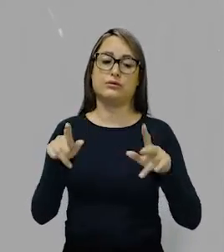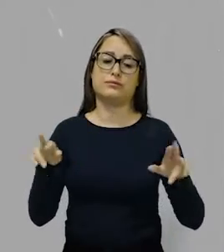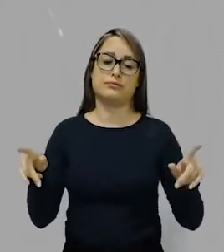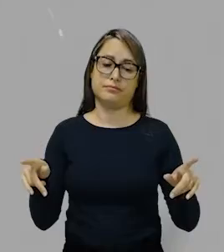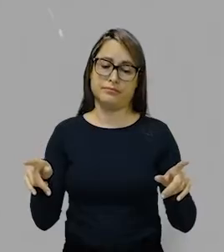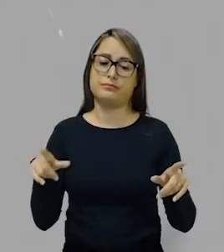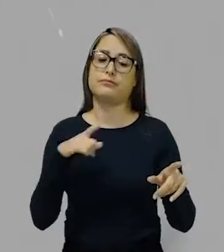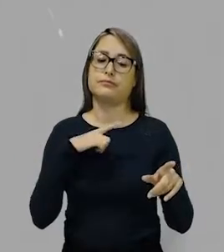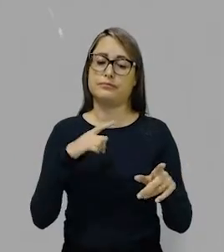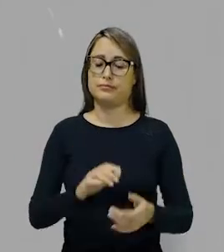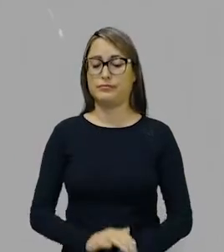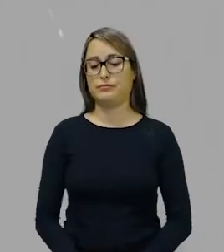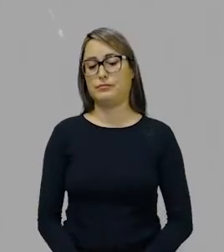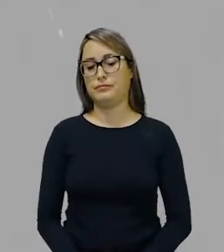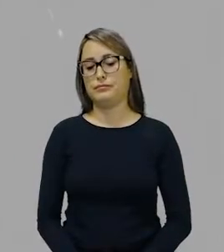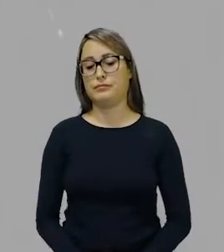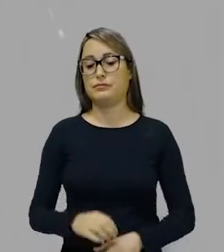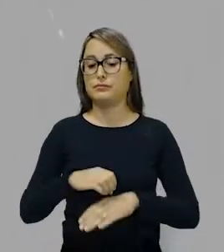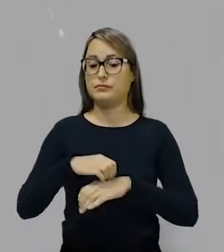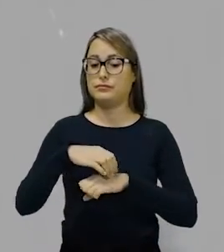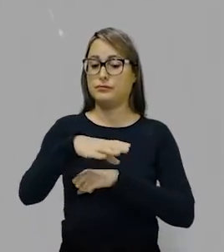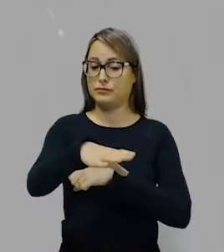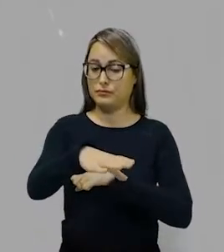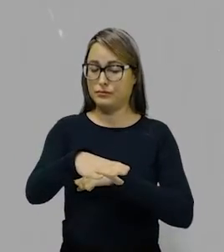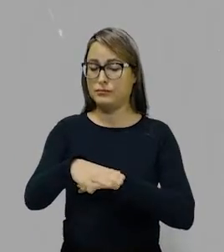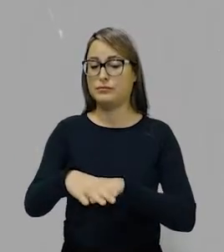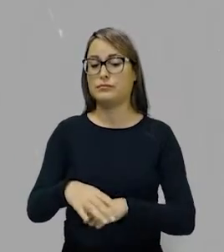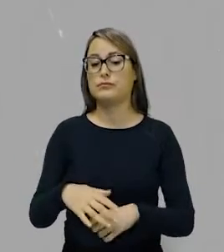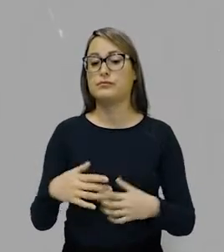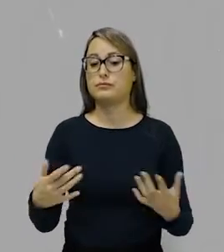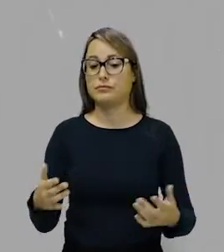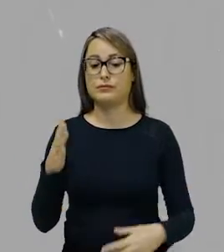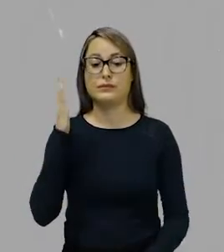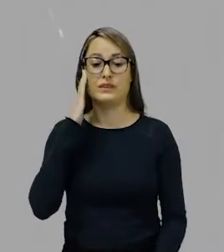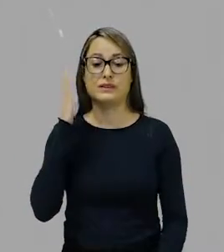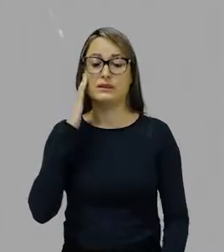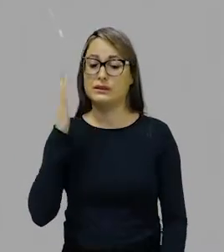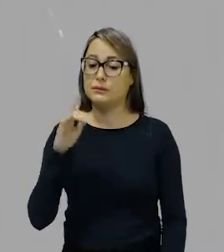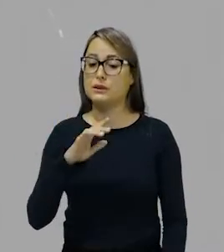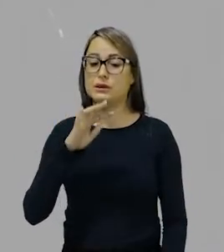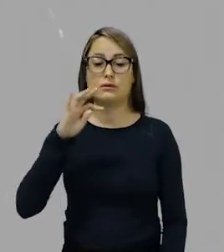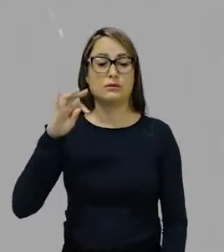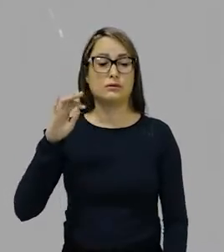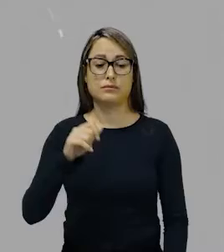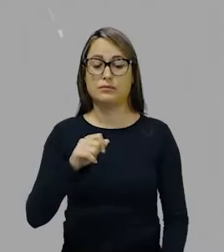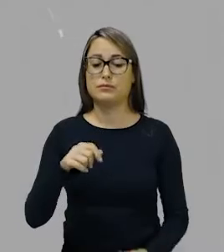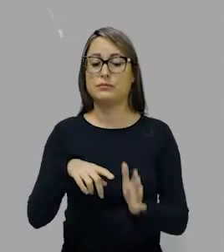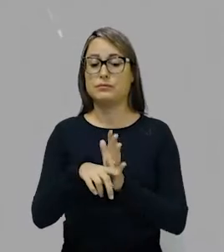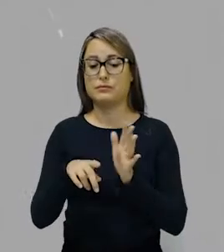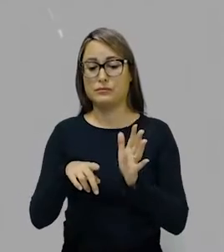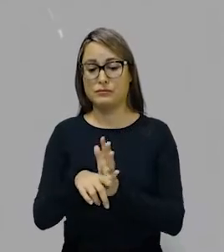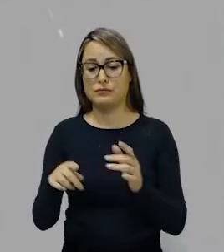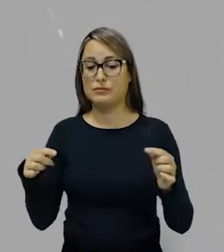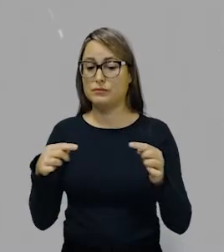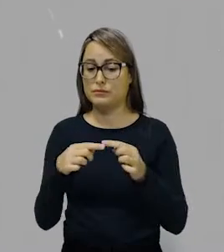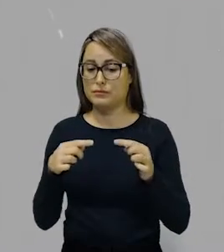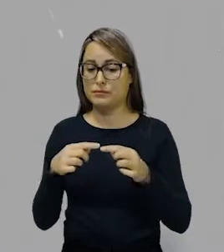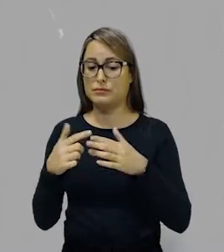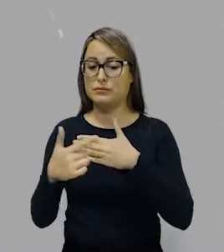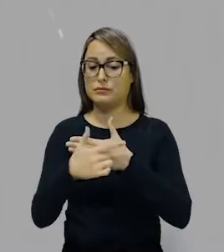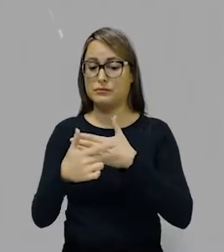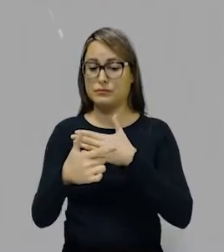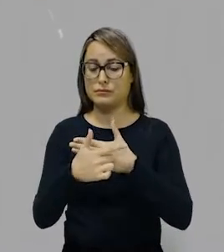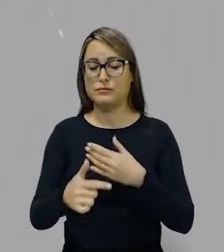diferentes. Turma, ó, aqui uma dica que já vai matar qualquer questão relacionada com isomeria plana de função. Olha